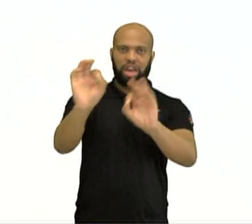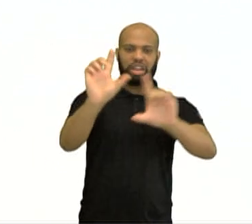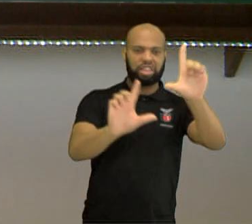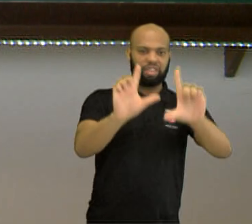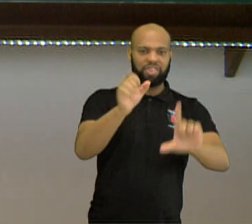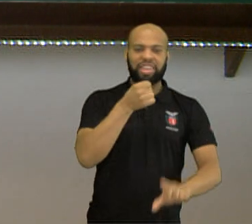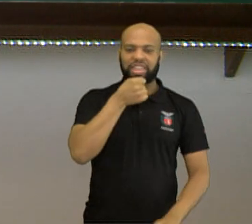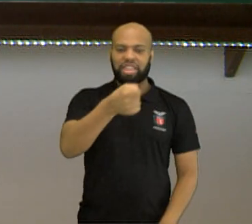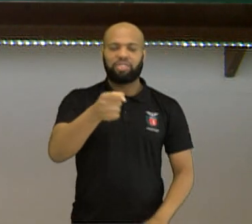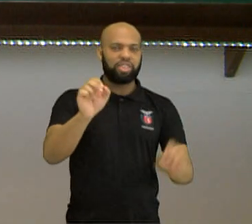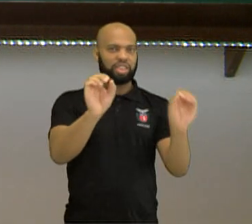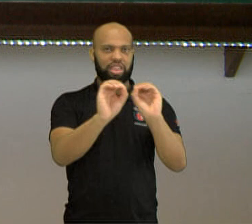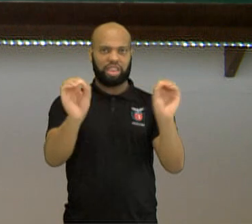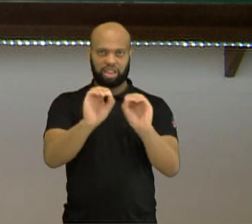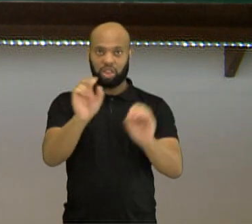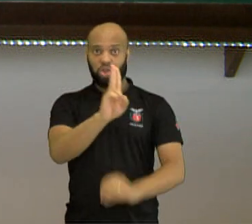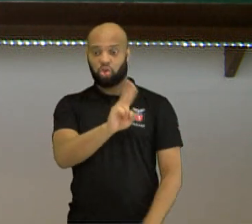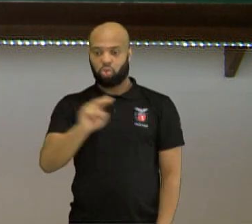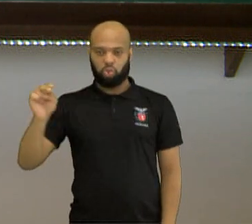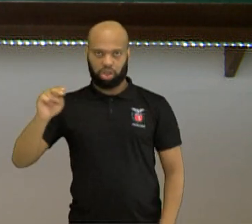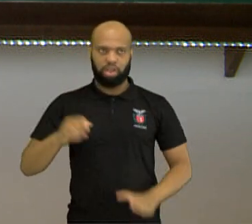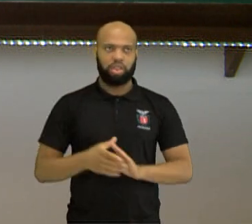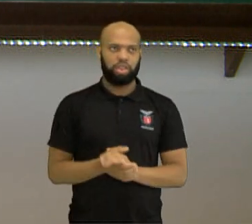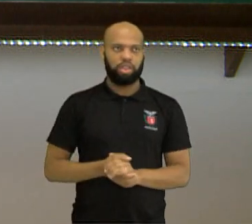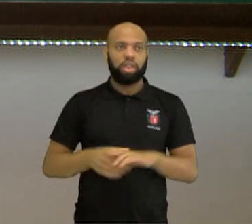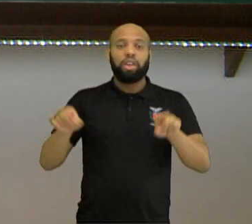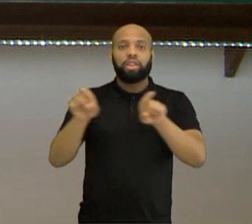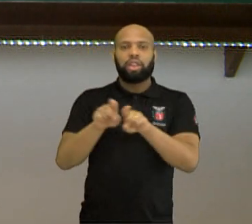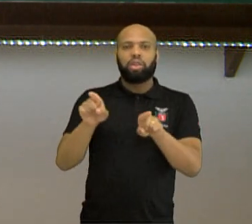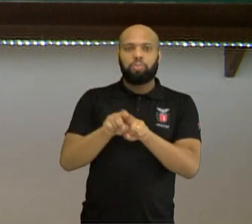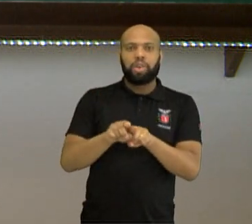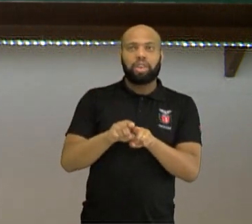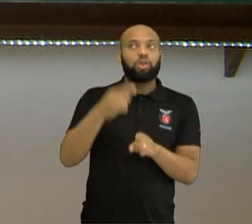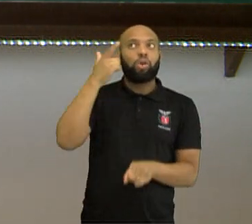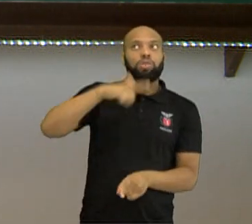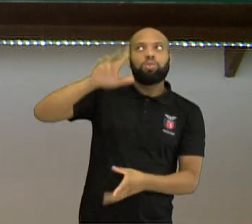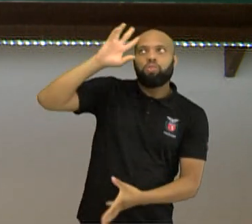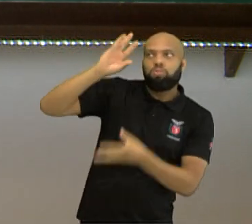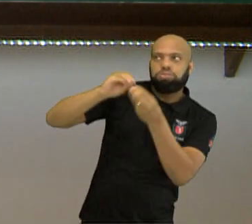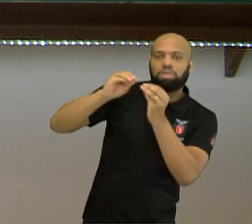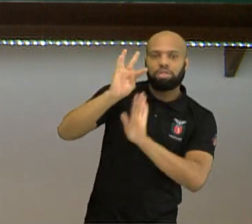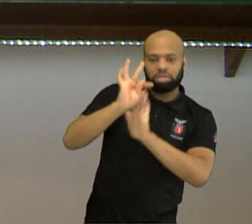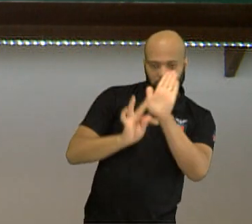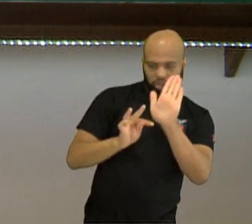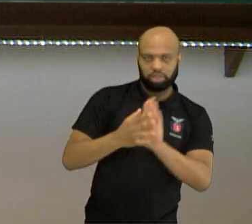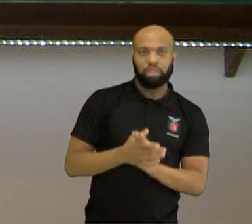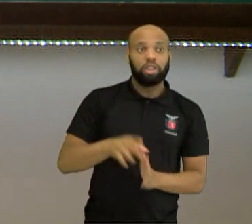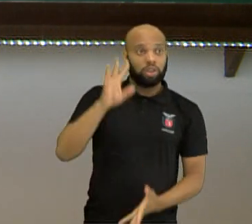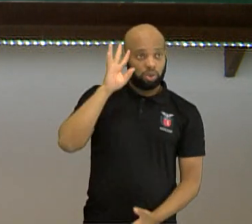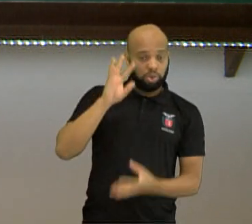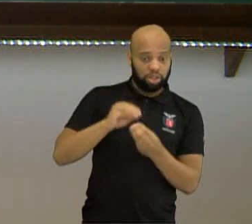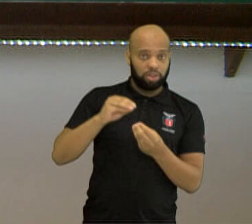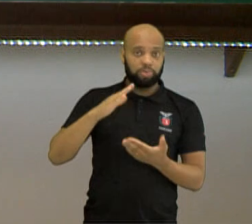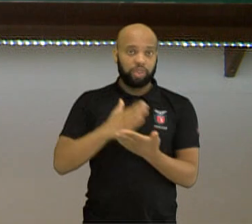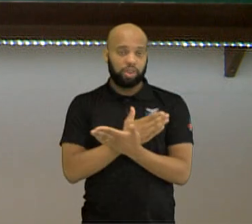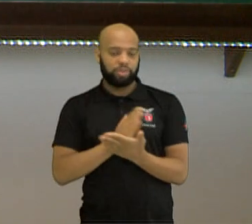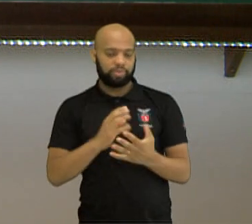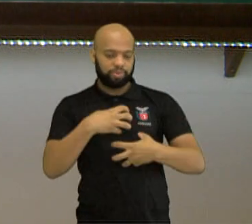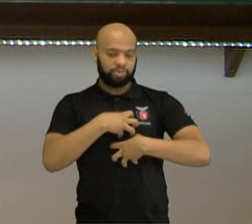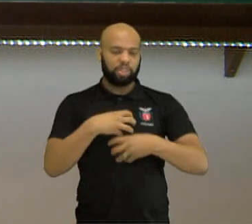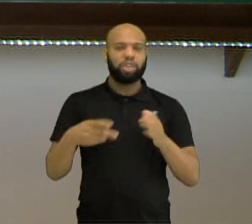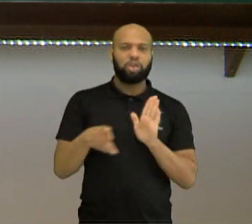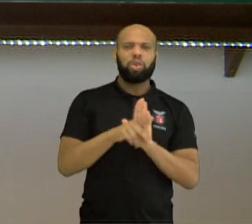dá entrevista. Fizemos interpretação desses textos, né? Compreendemos alguns sentidos